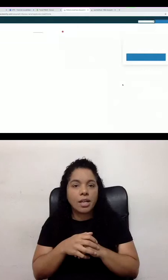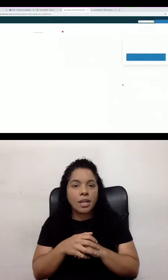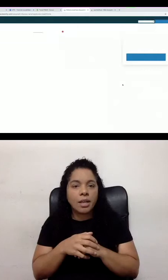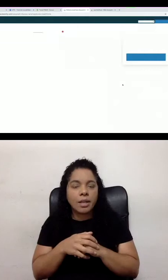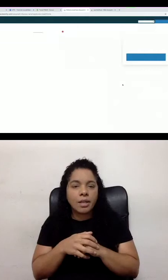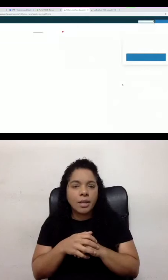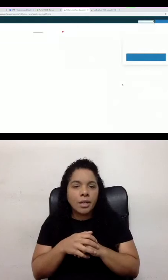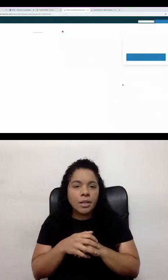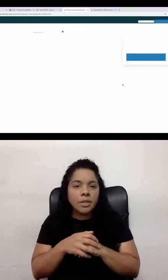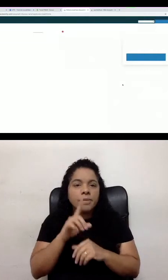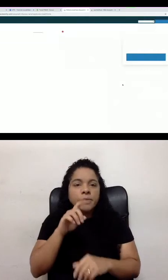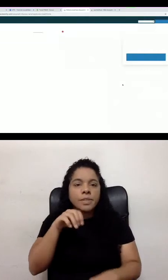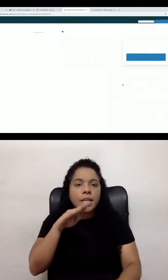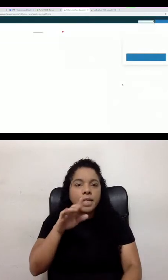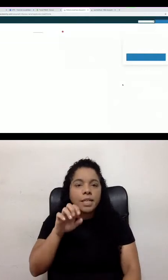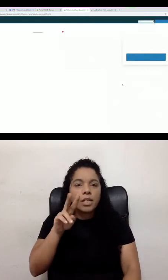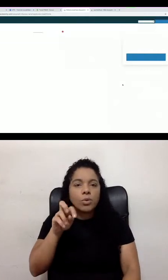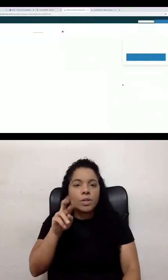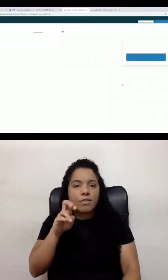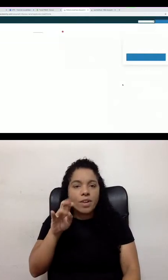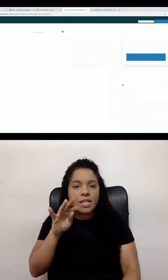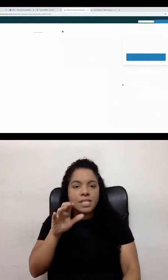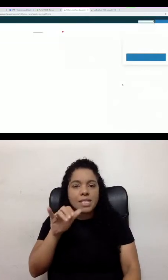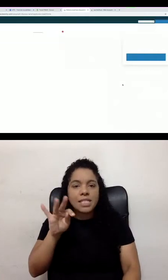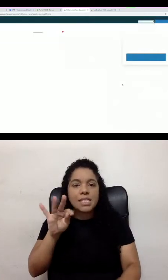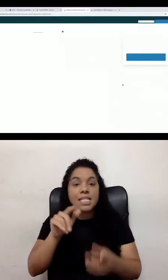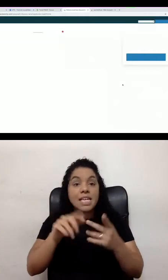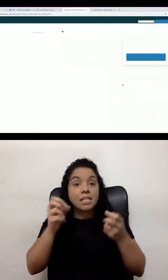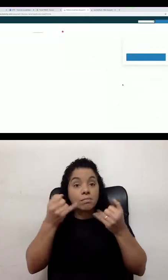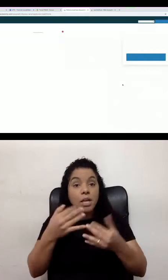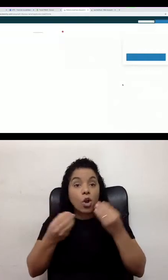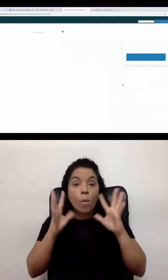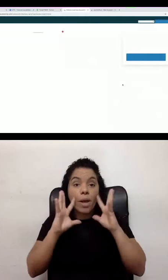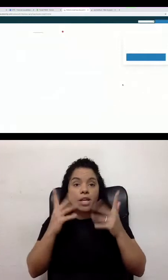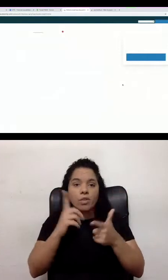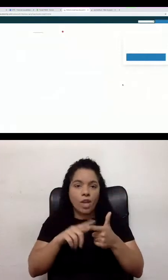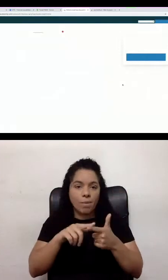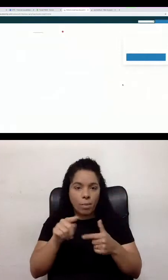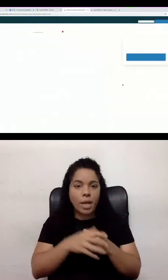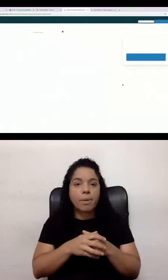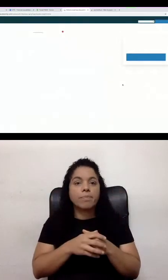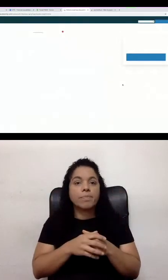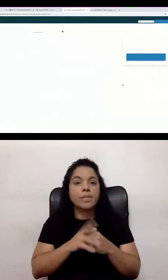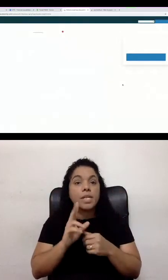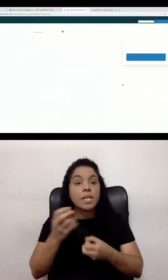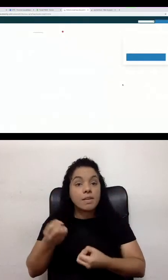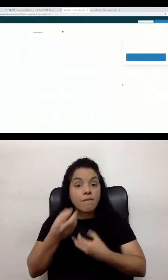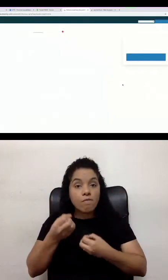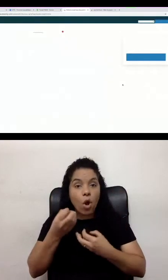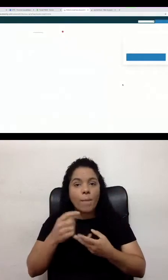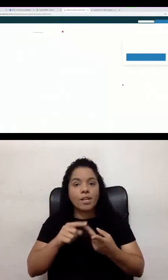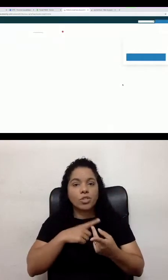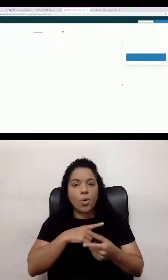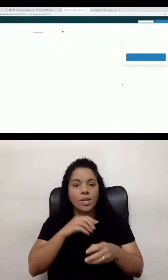The Q University e ele te explica como que você pode arrumar esse problema, tá? Ele te dá as mesmas informações que estavam